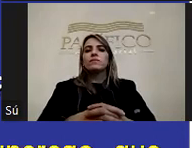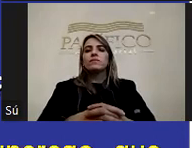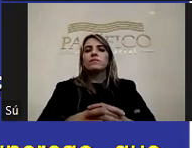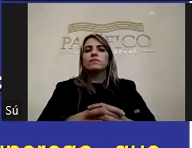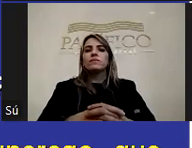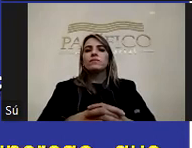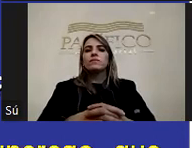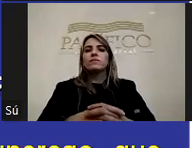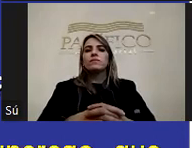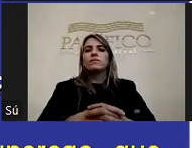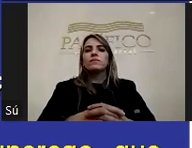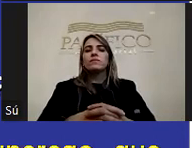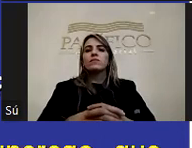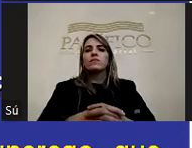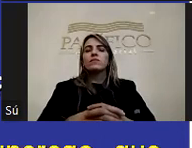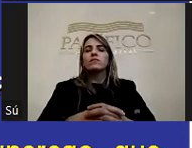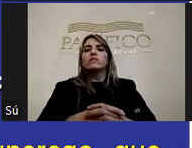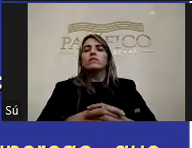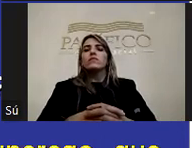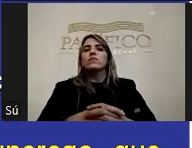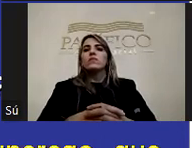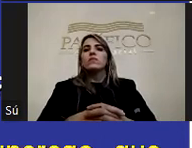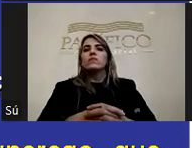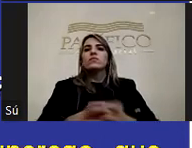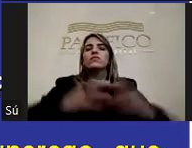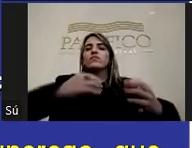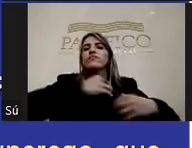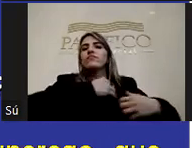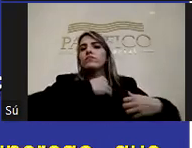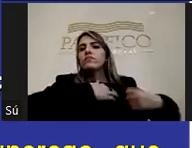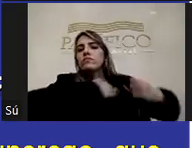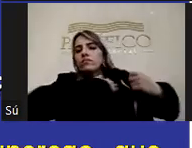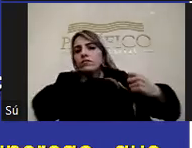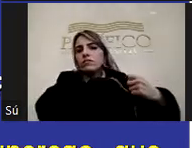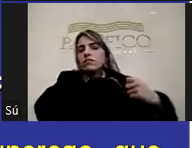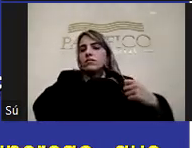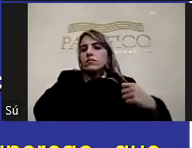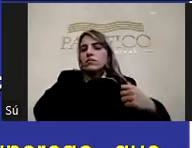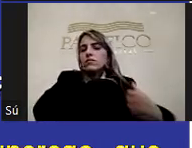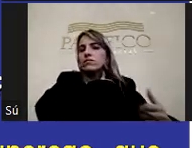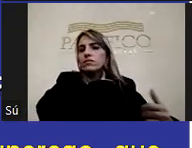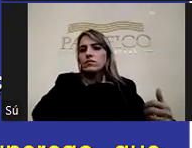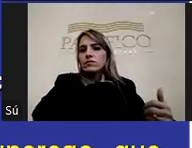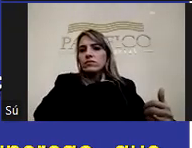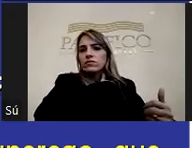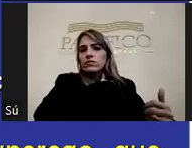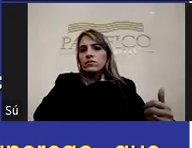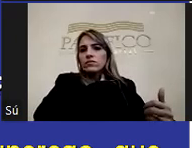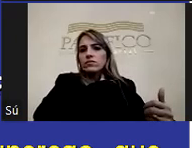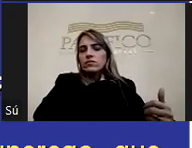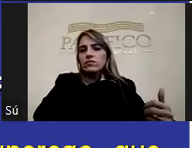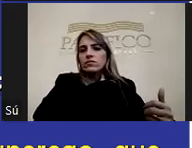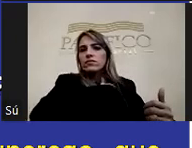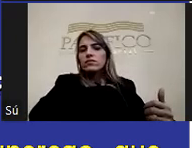conflito. Triunfa a primeira dessas forças. O ego da criança volta as costas ao complexo de